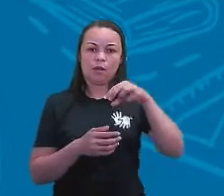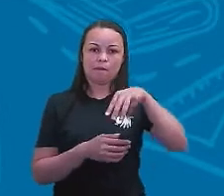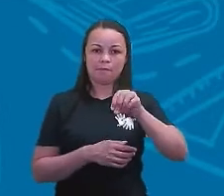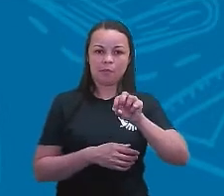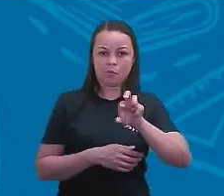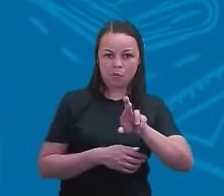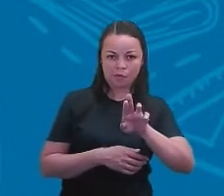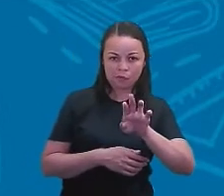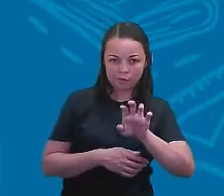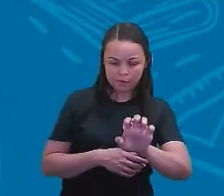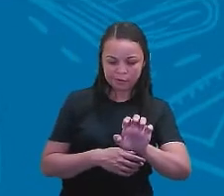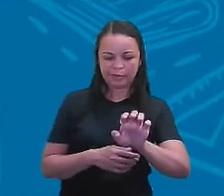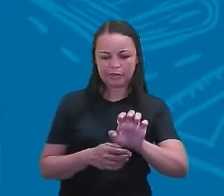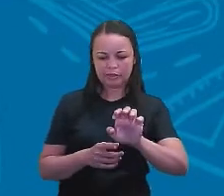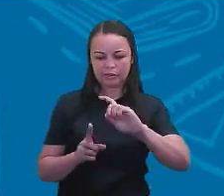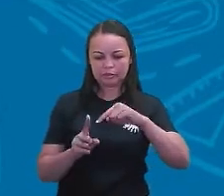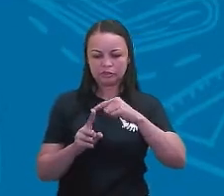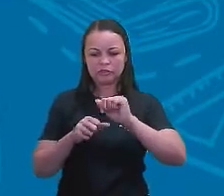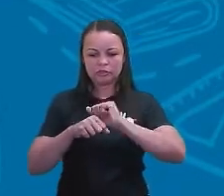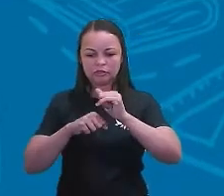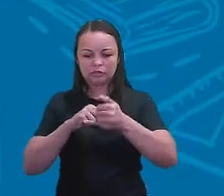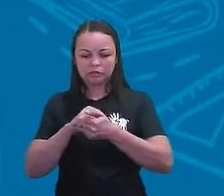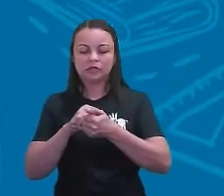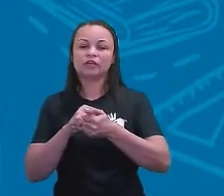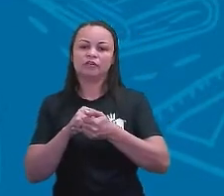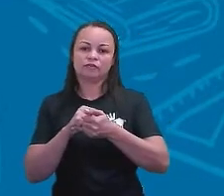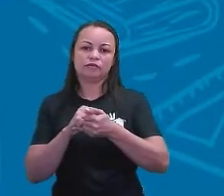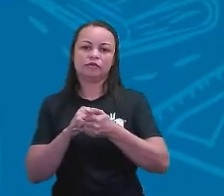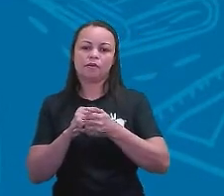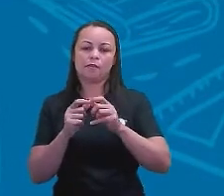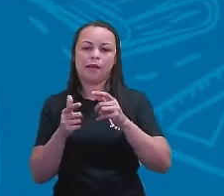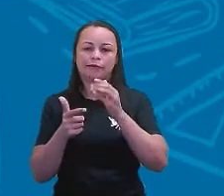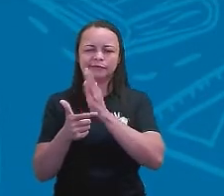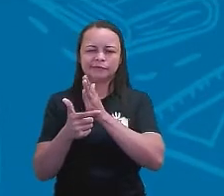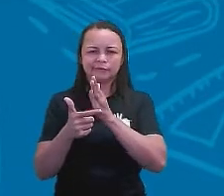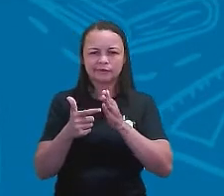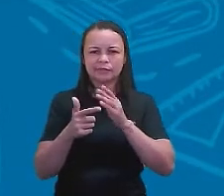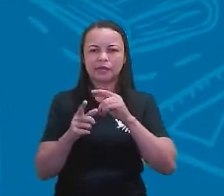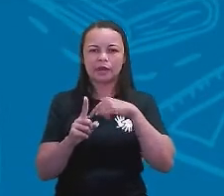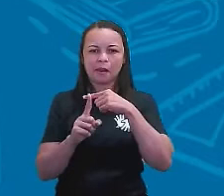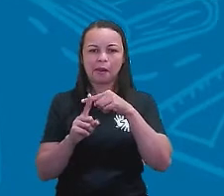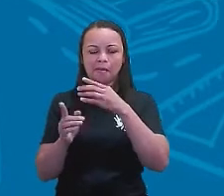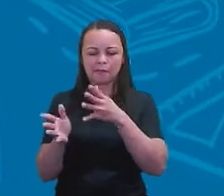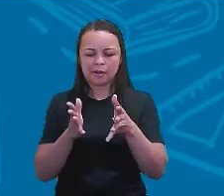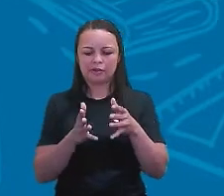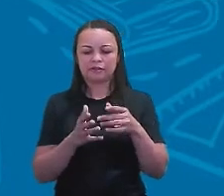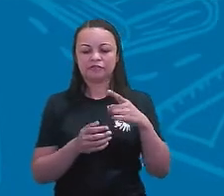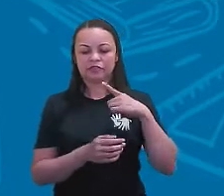de 3 ou mais sílabas, você vai colocar no comparativo de superioridade a